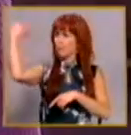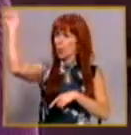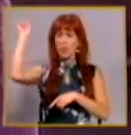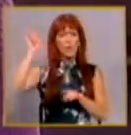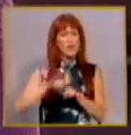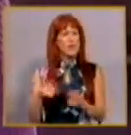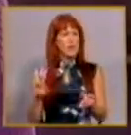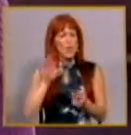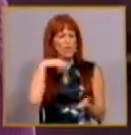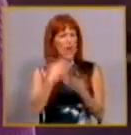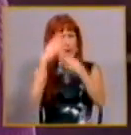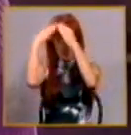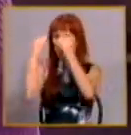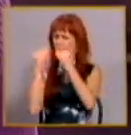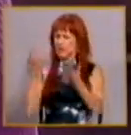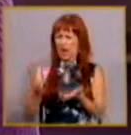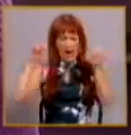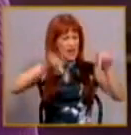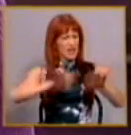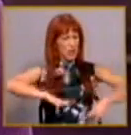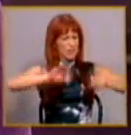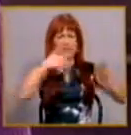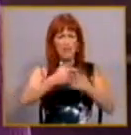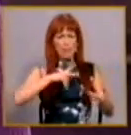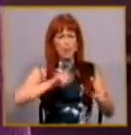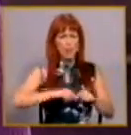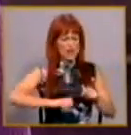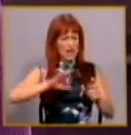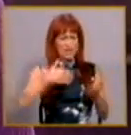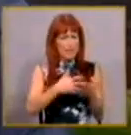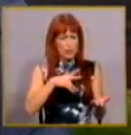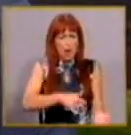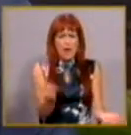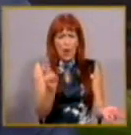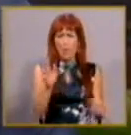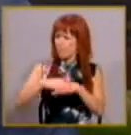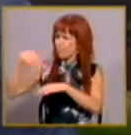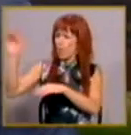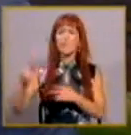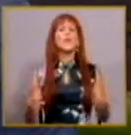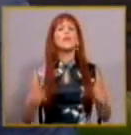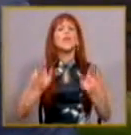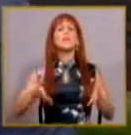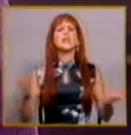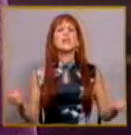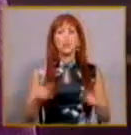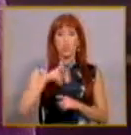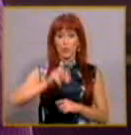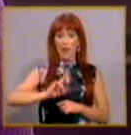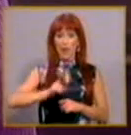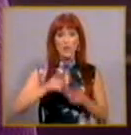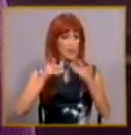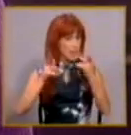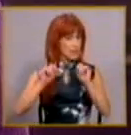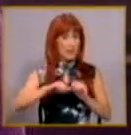estão a aplicar os seus conhecimentos para o desenvolvimento e criar riqueza no nosso país. Porque o que é preciso no nosso país, e